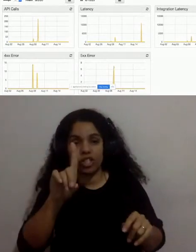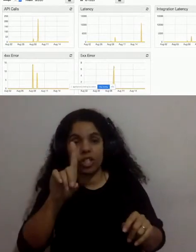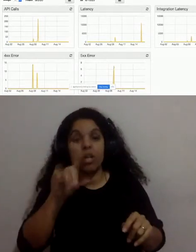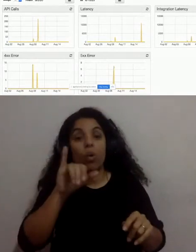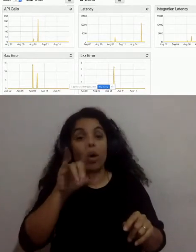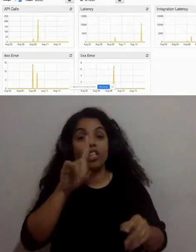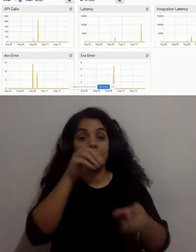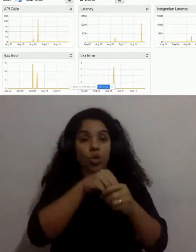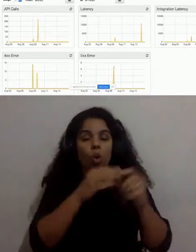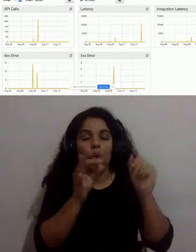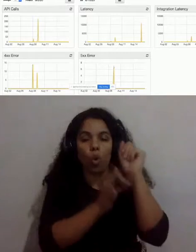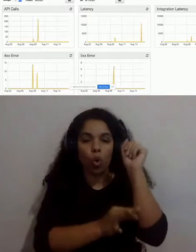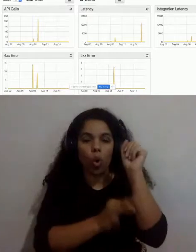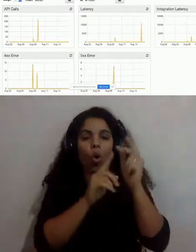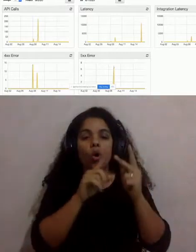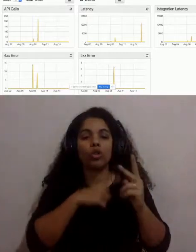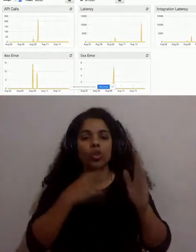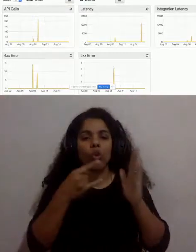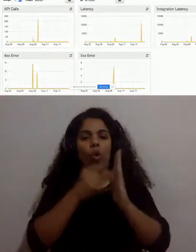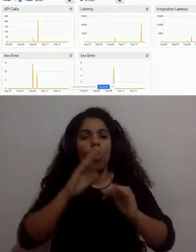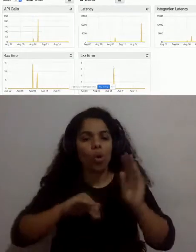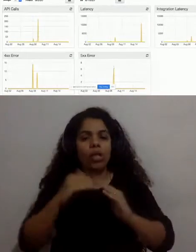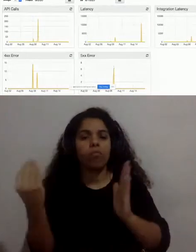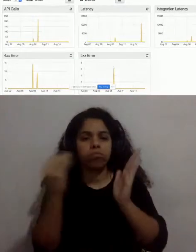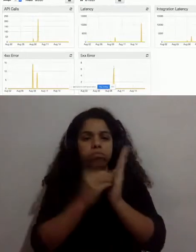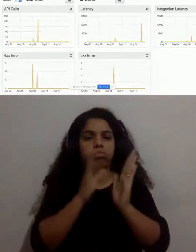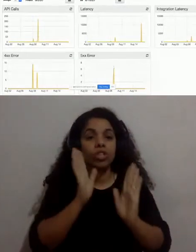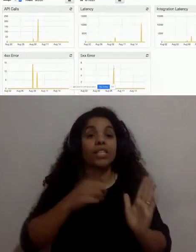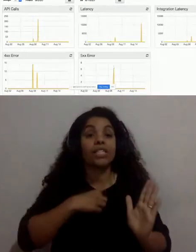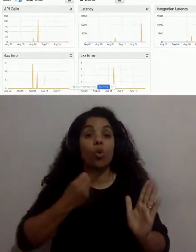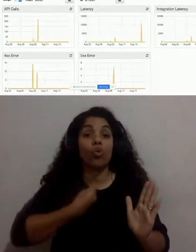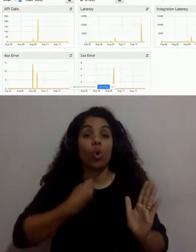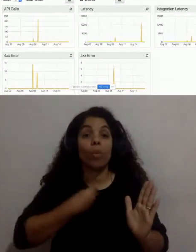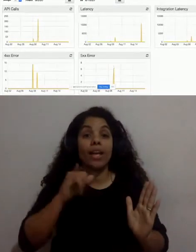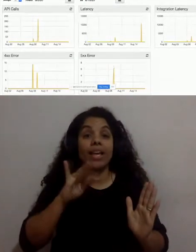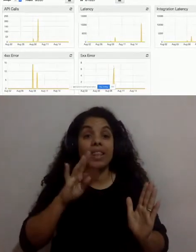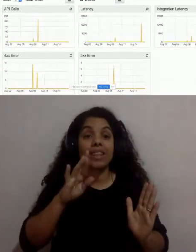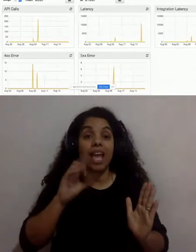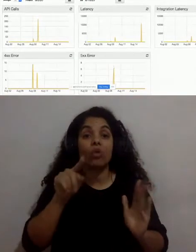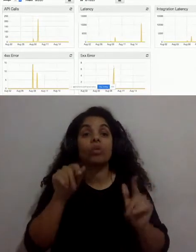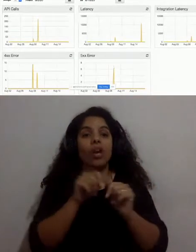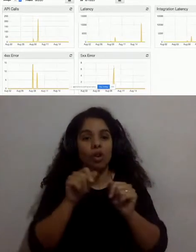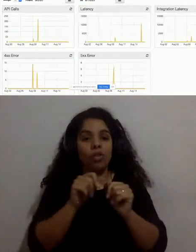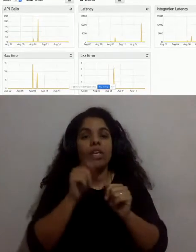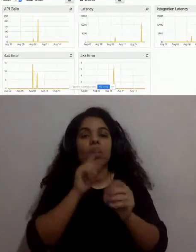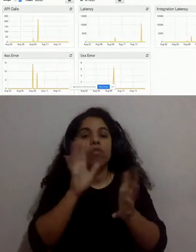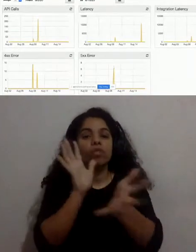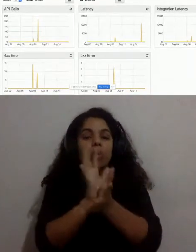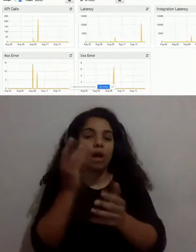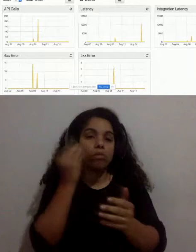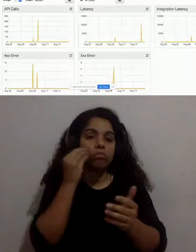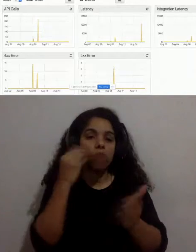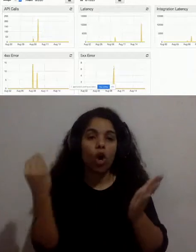código, o dev já colocou que tinha que ser um número inteiro. O que eu fiz? Fiz um caso de teste